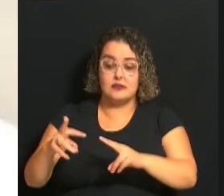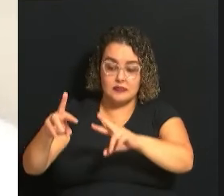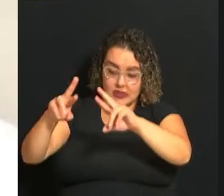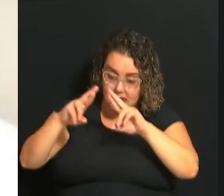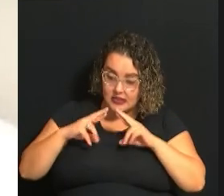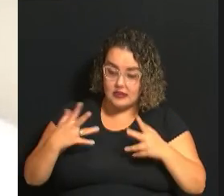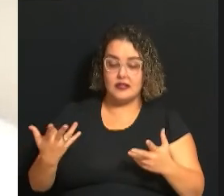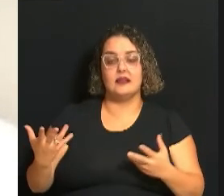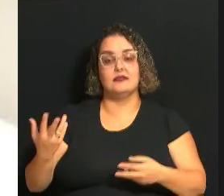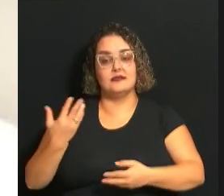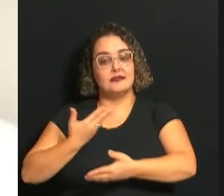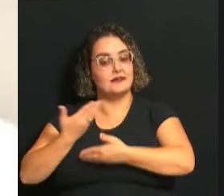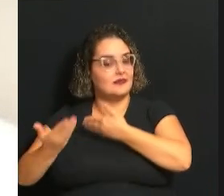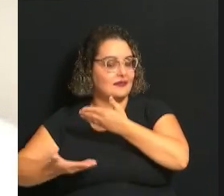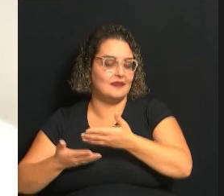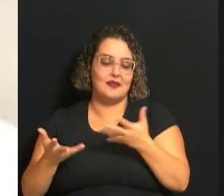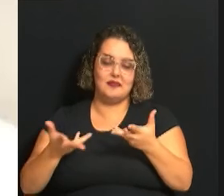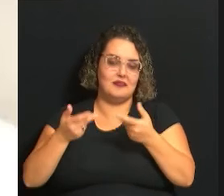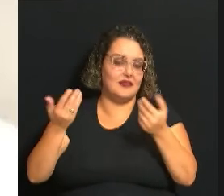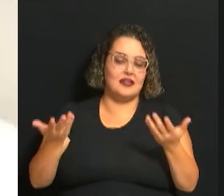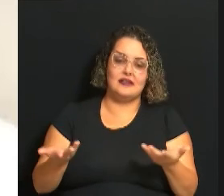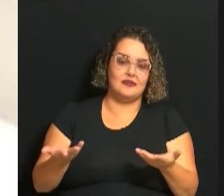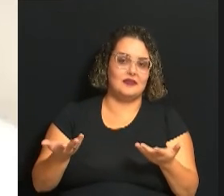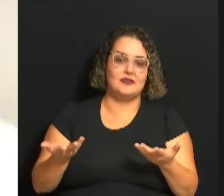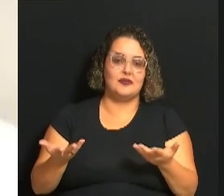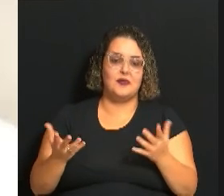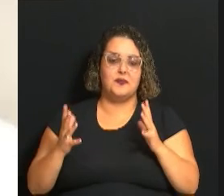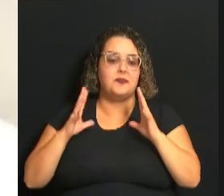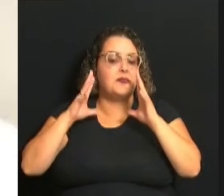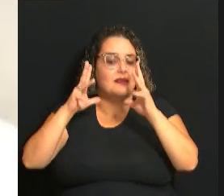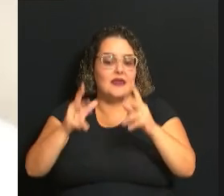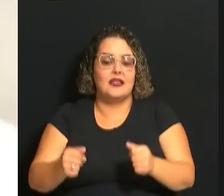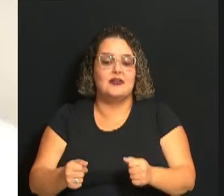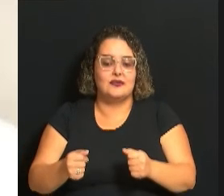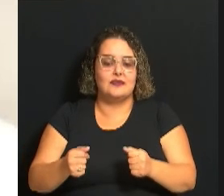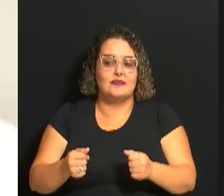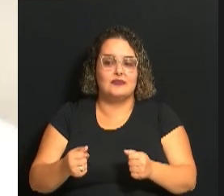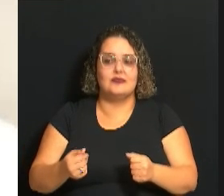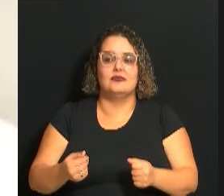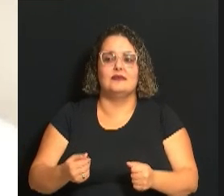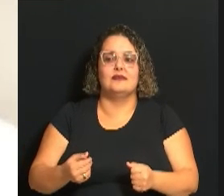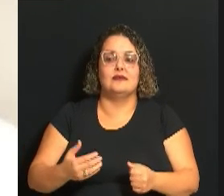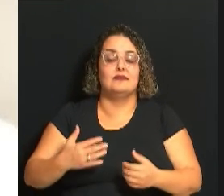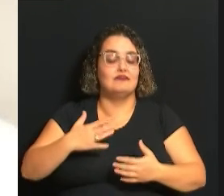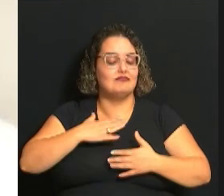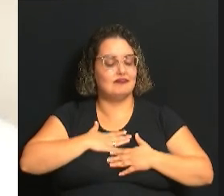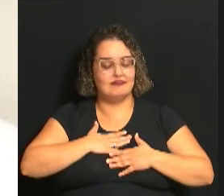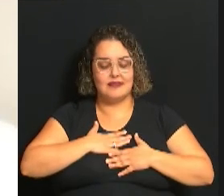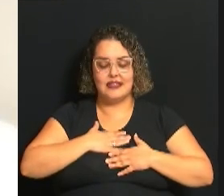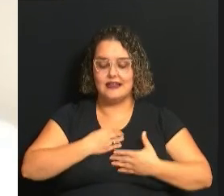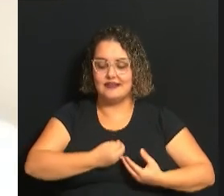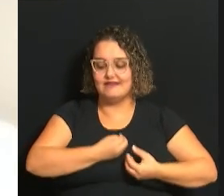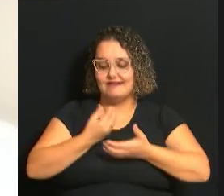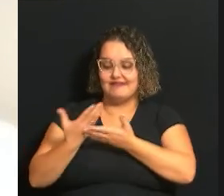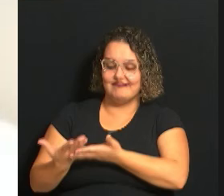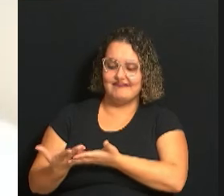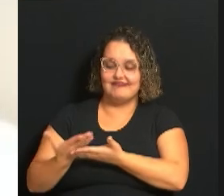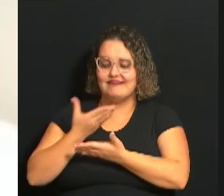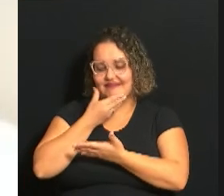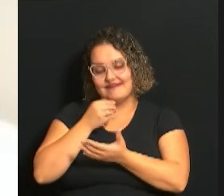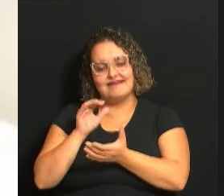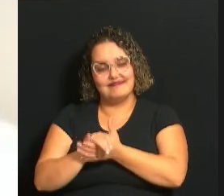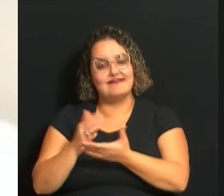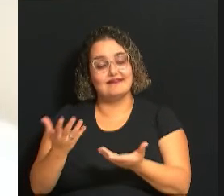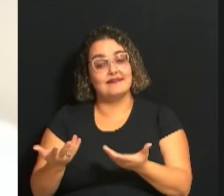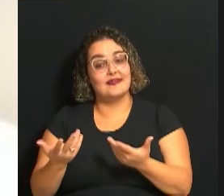a gente é maravilhoso. Então, tudo isso eu devo, né, muito de mim eu devo a ele, com certeza. E Daiane, uma coisa que me chamou